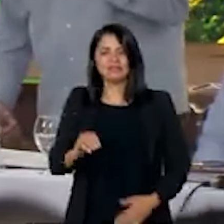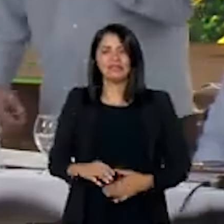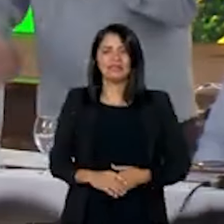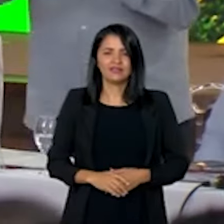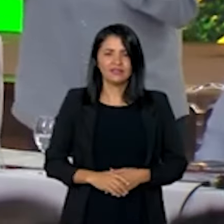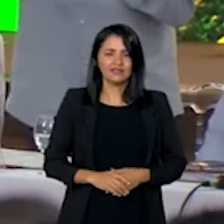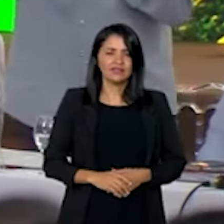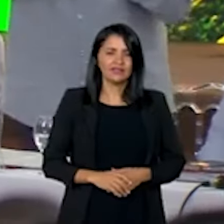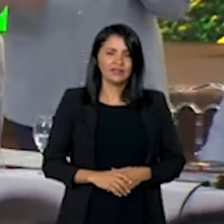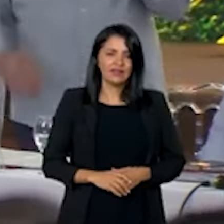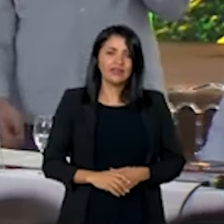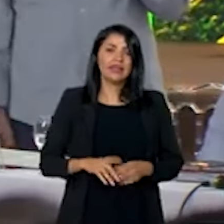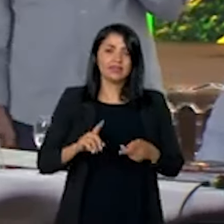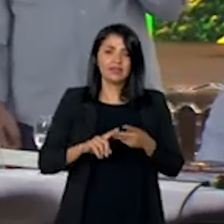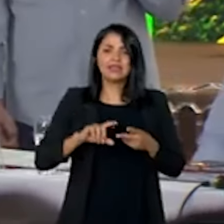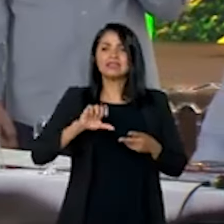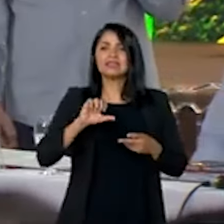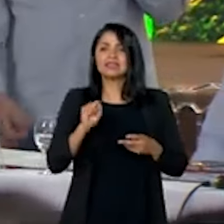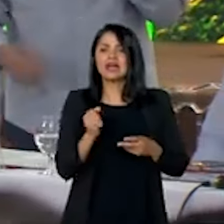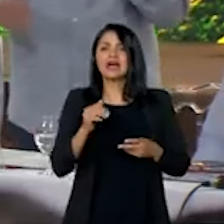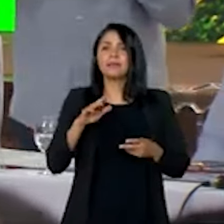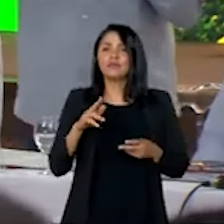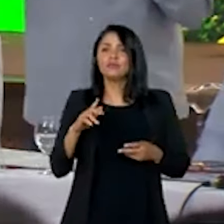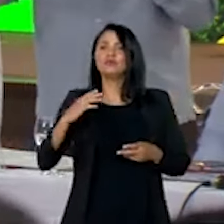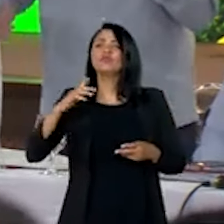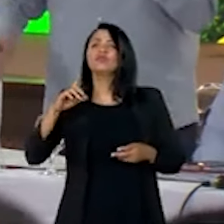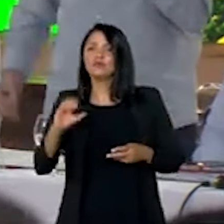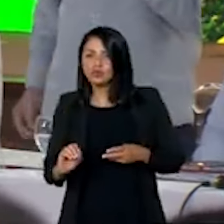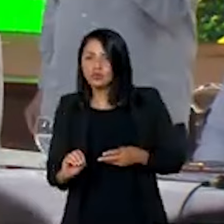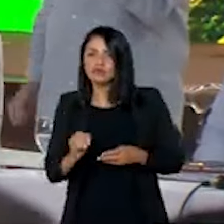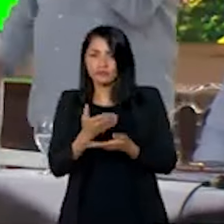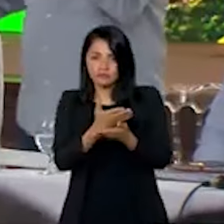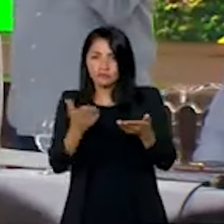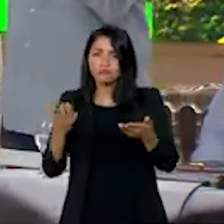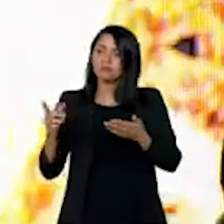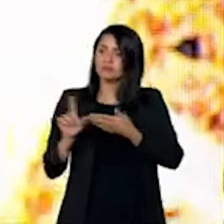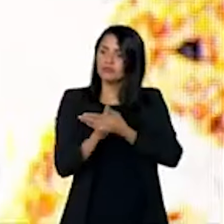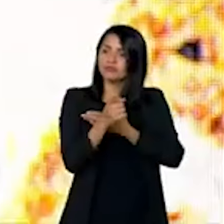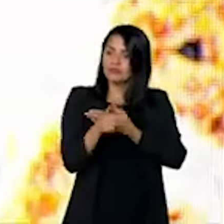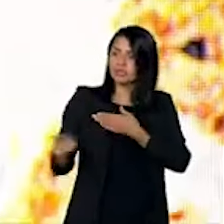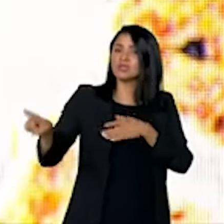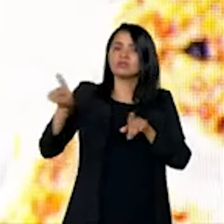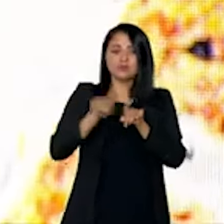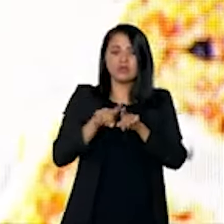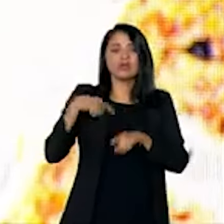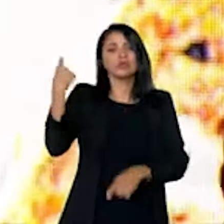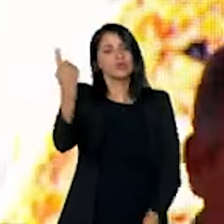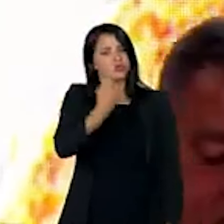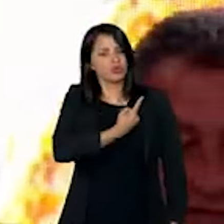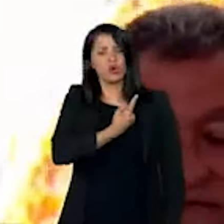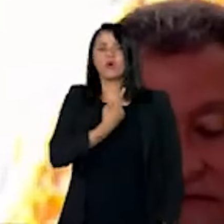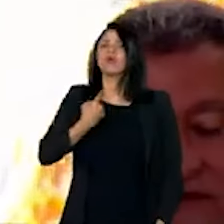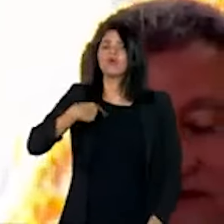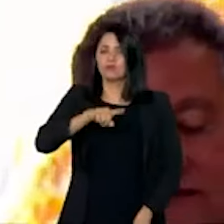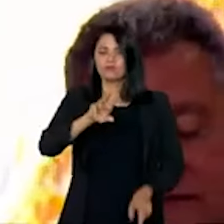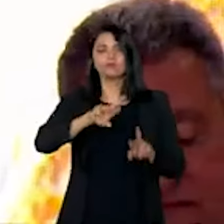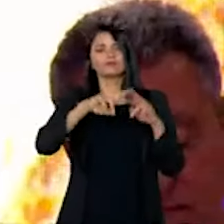e na frente do Sabugo, e na frente de todos vocês dizer o seguinte: nós vamos nos